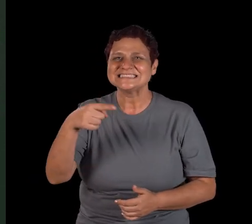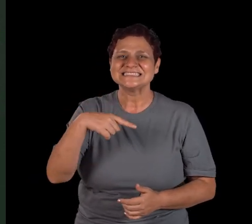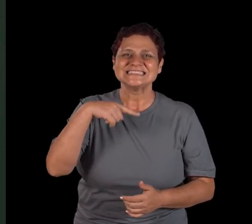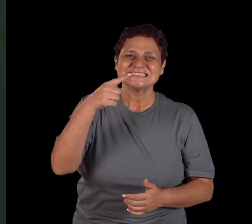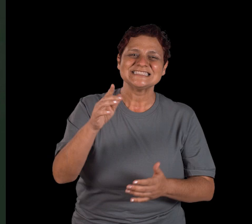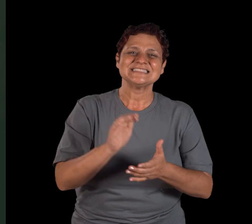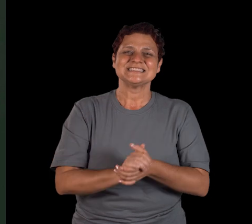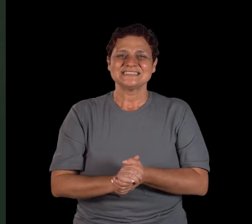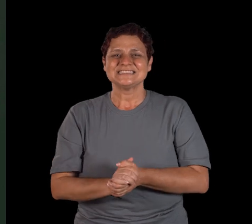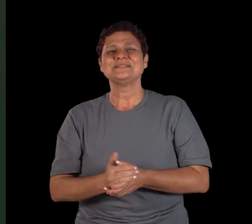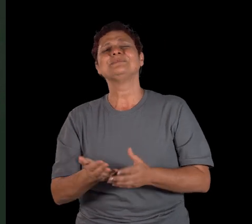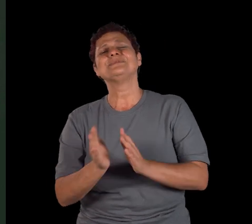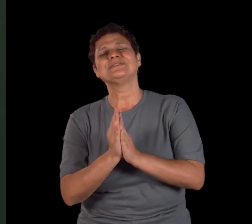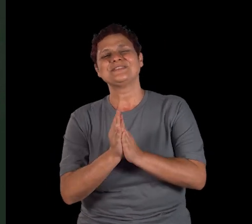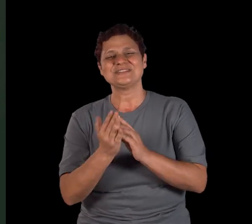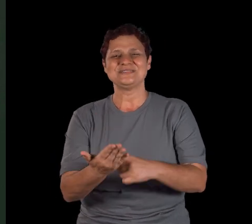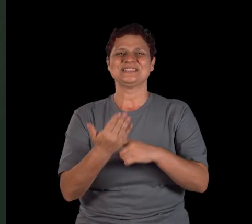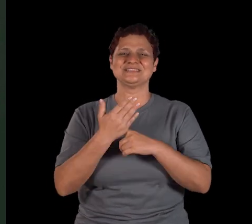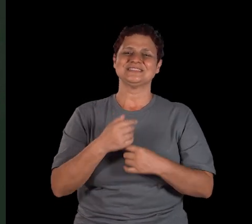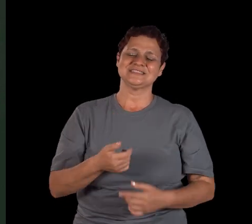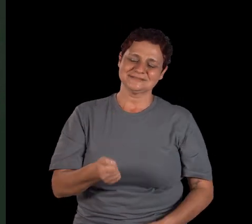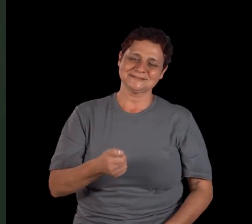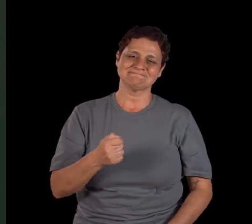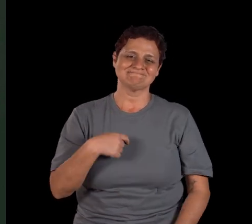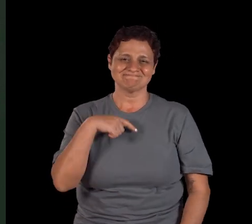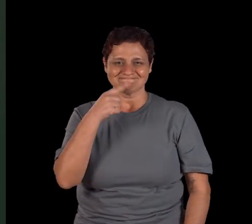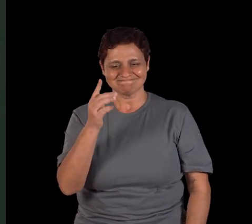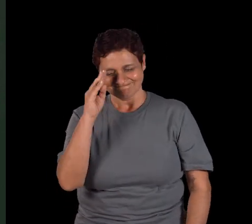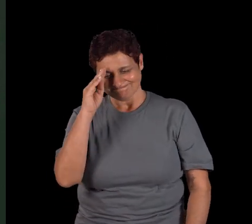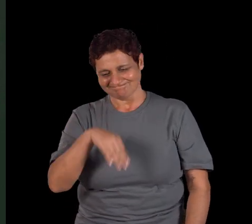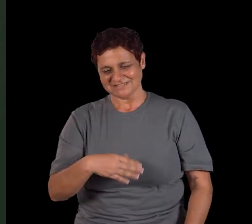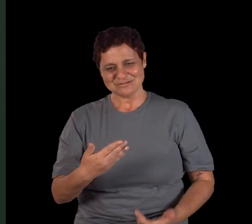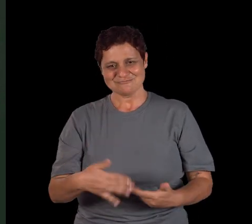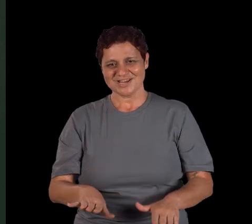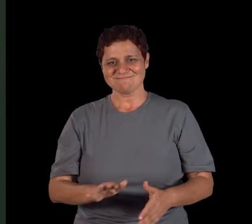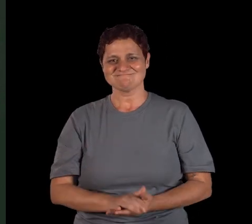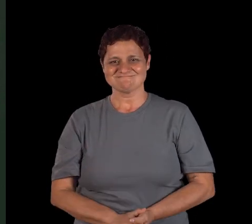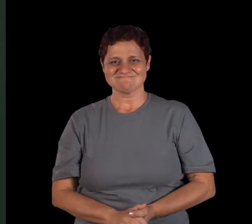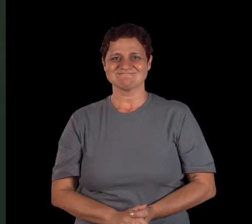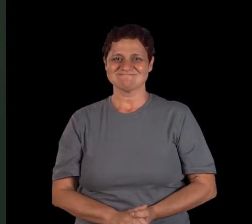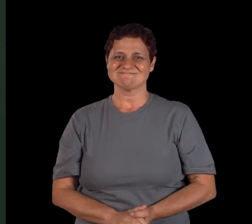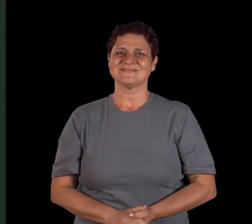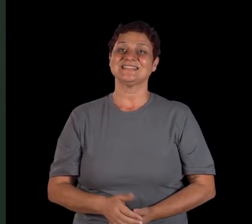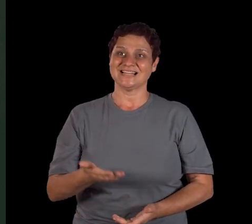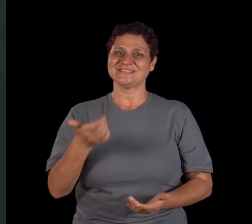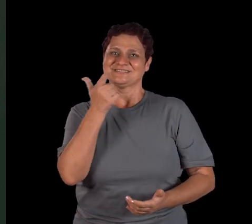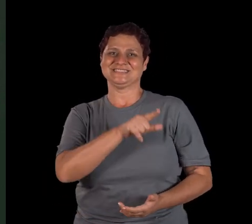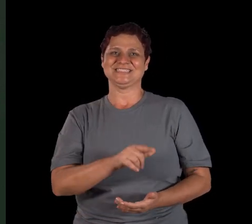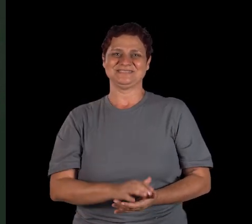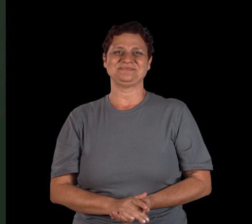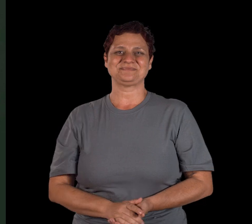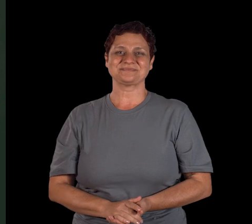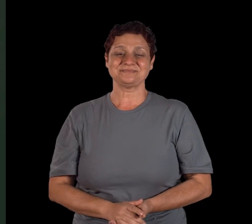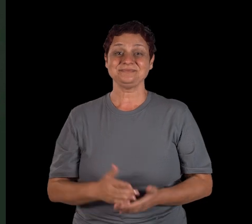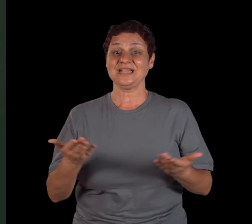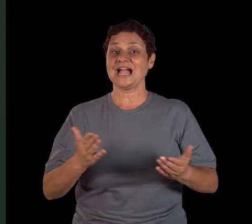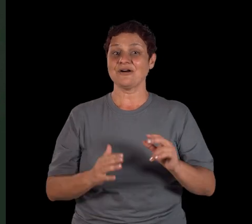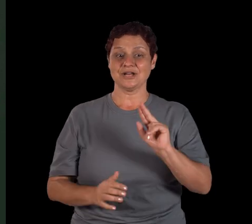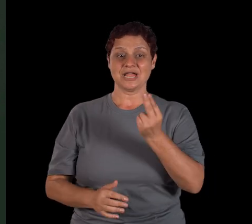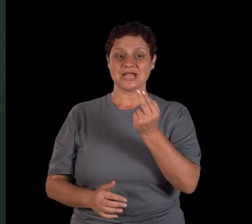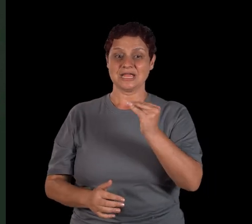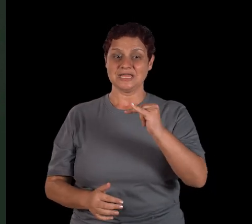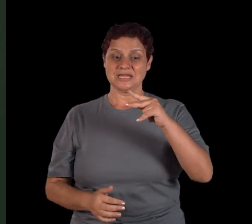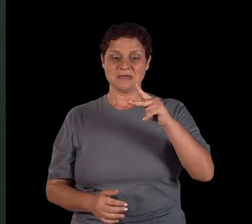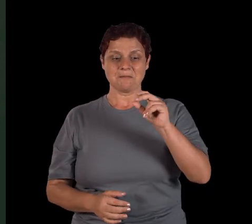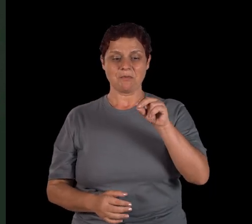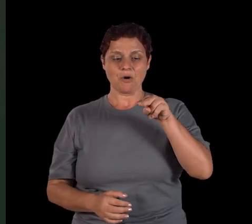ajude. Ajuda eu, muda, vai. Vai. Eu não quero mudar. Agora vai. Hiponômio. O